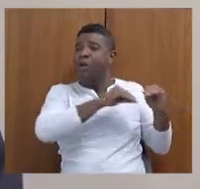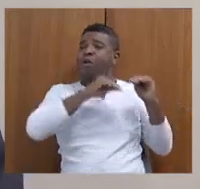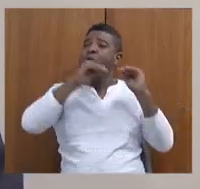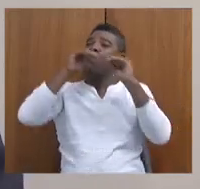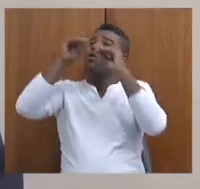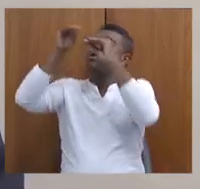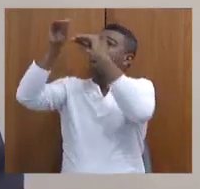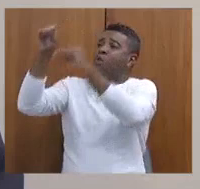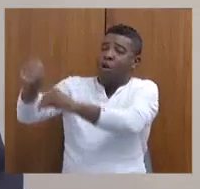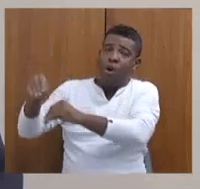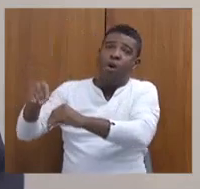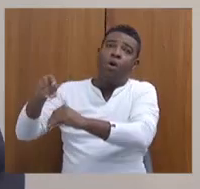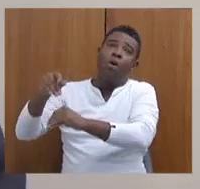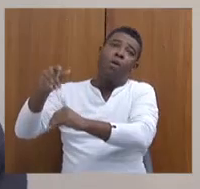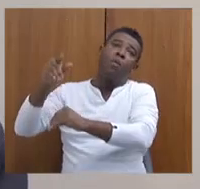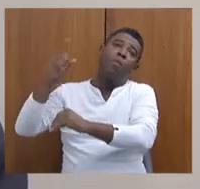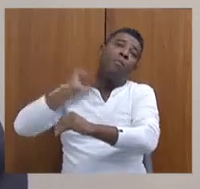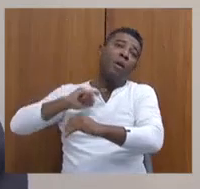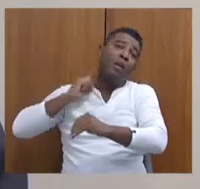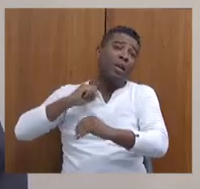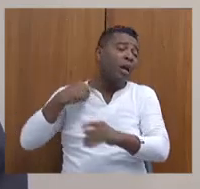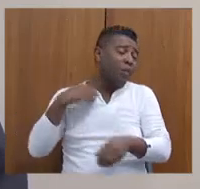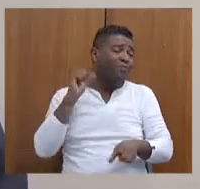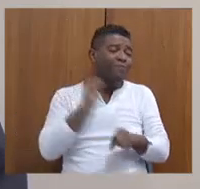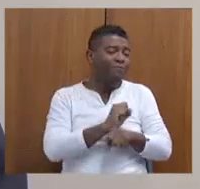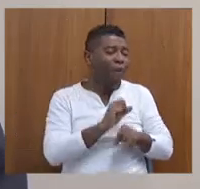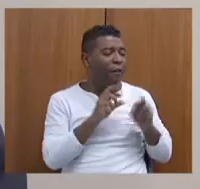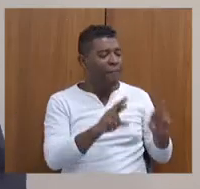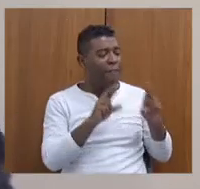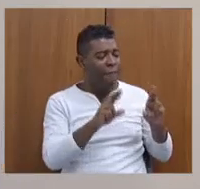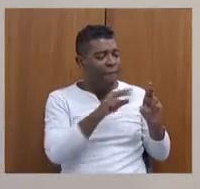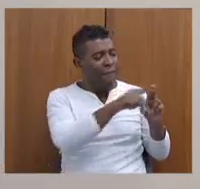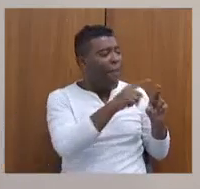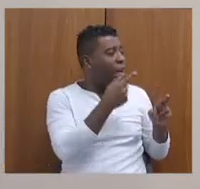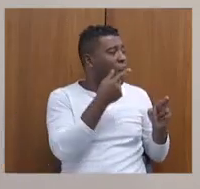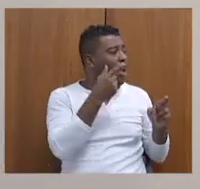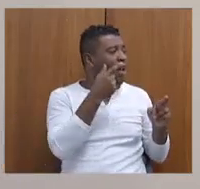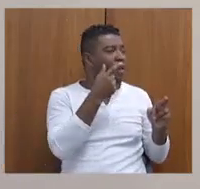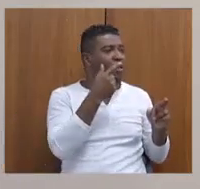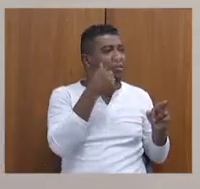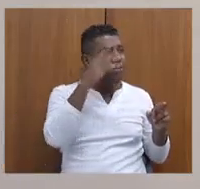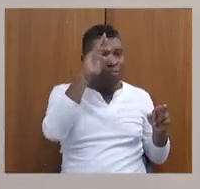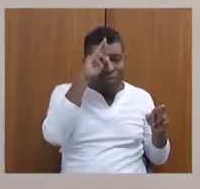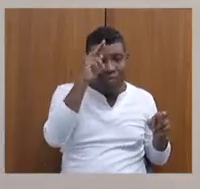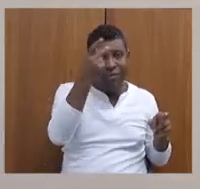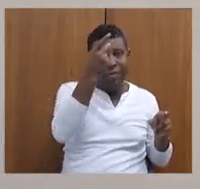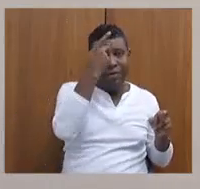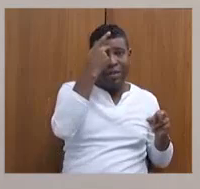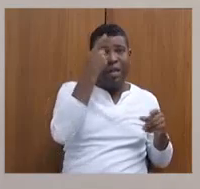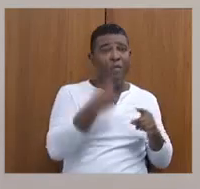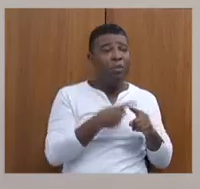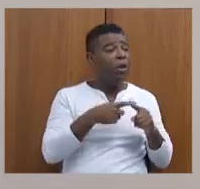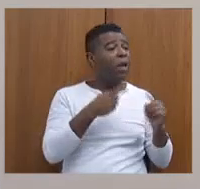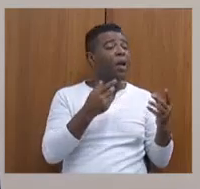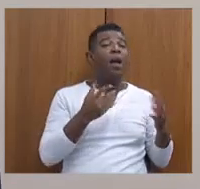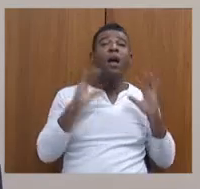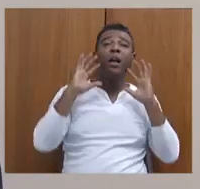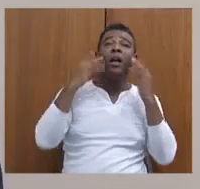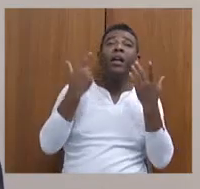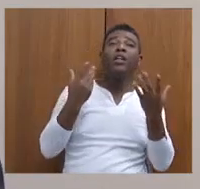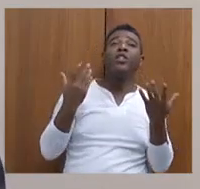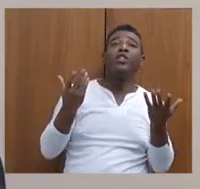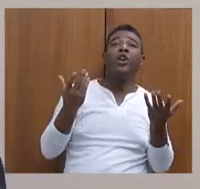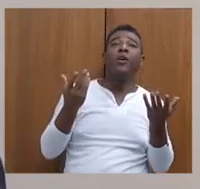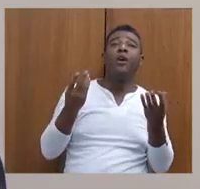Gerais Espero que eles revejam isso porque não adianta nada ter a riqueza concentrada se